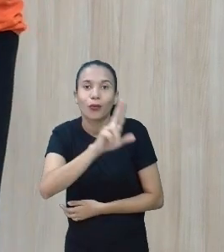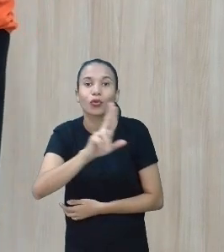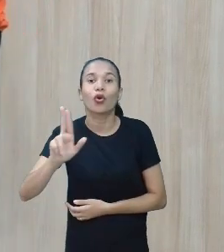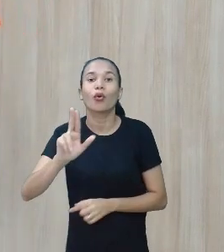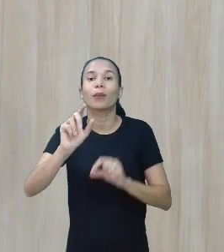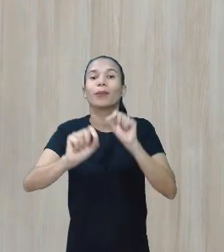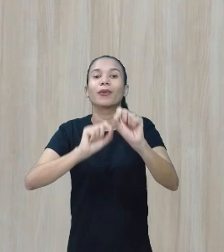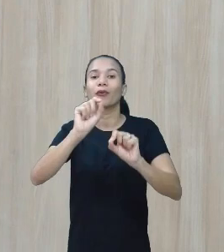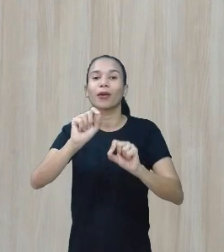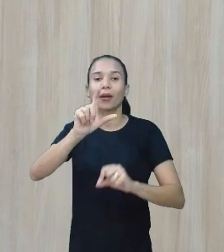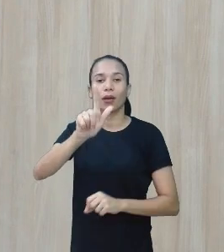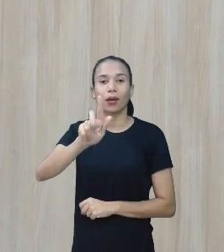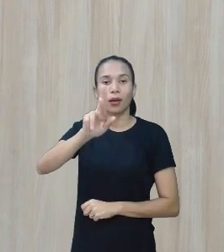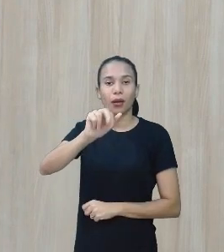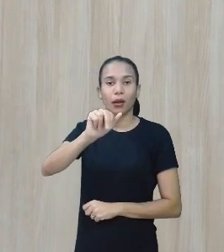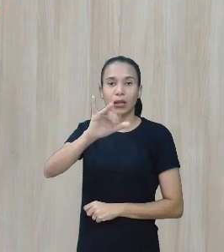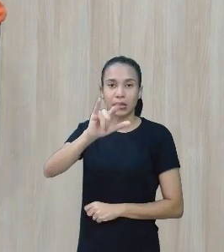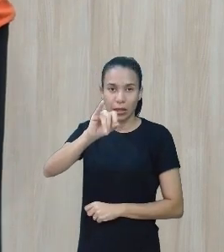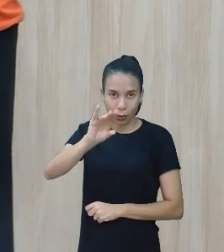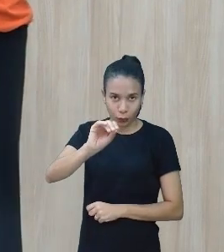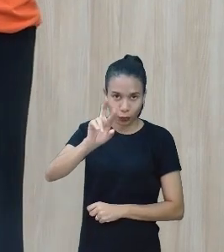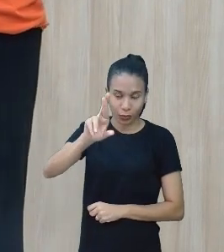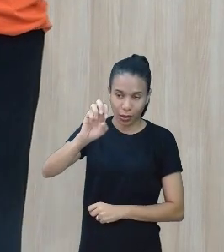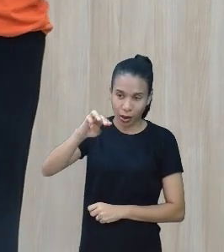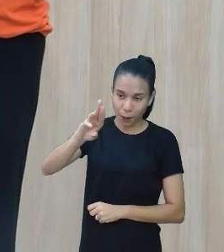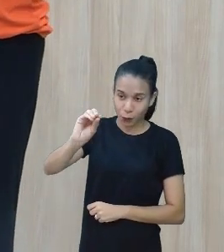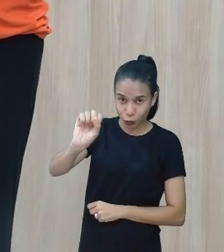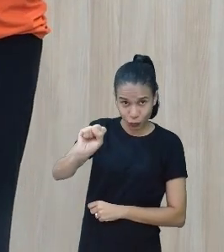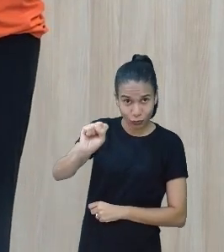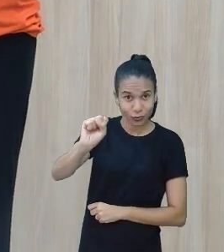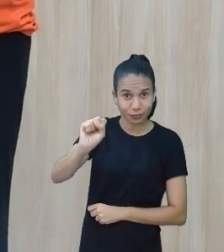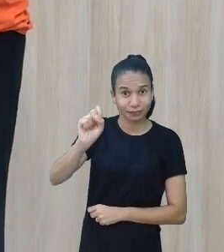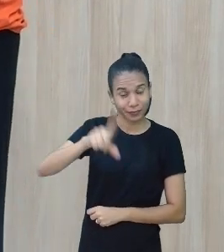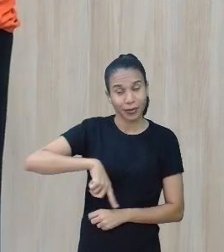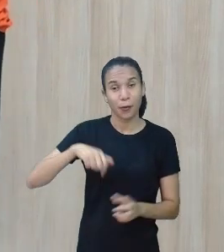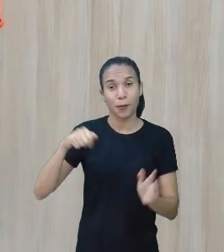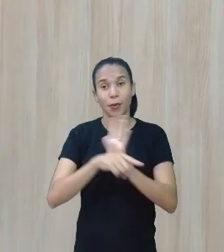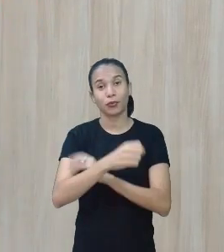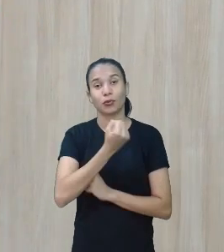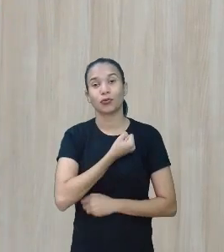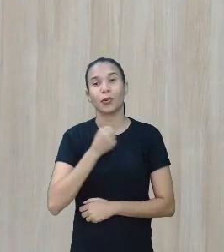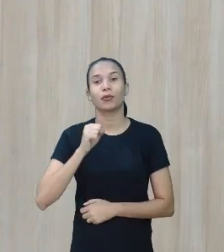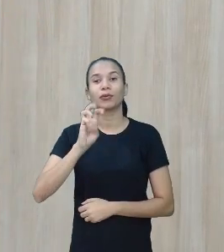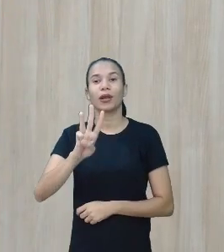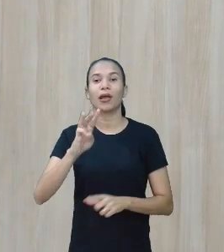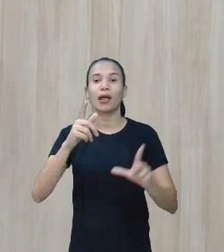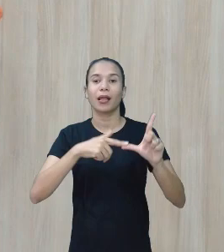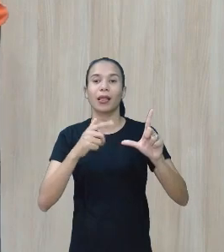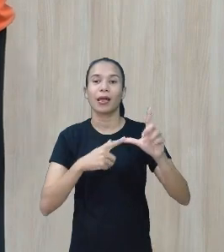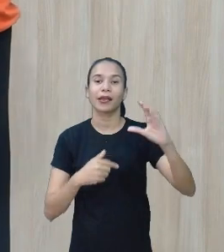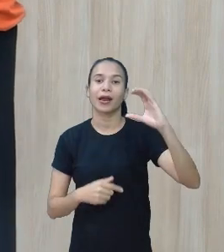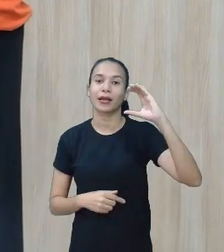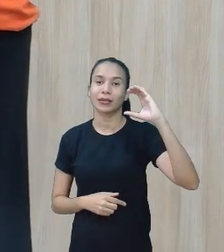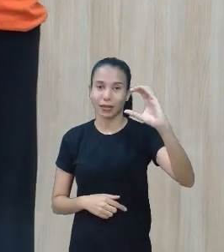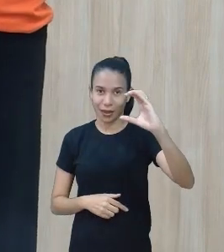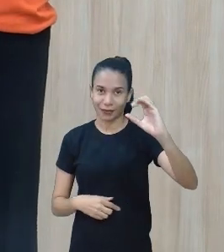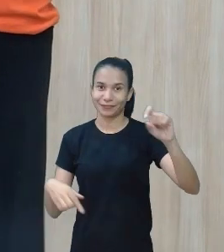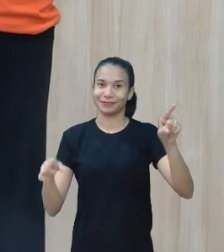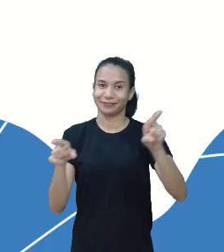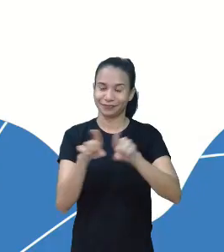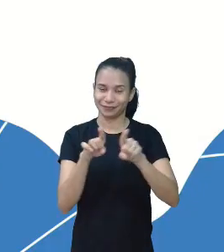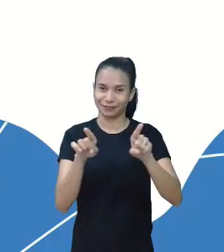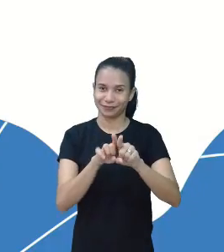chamava Graciliano Ramos. Então, terceira questão, letra C